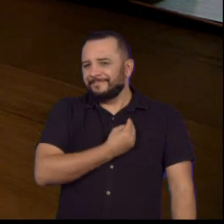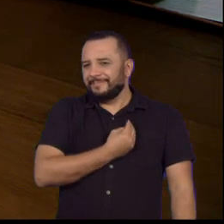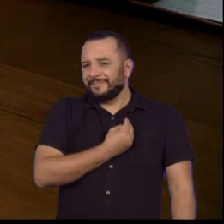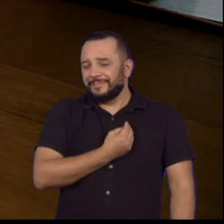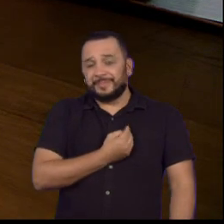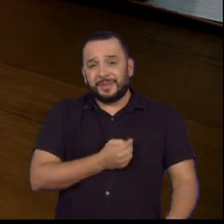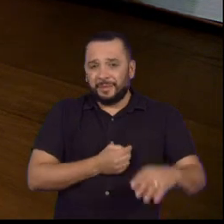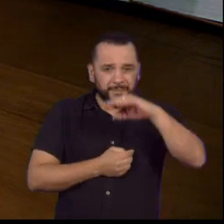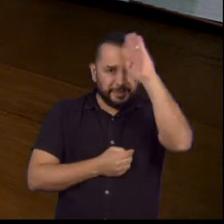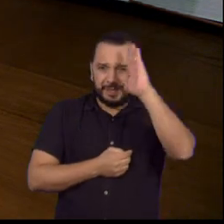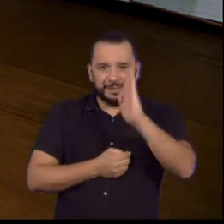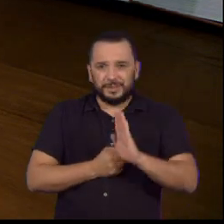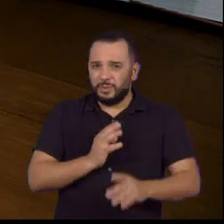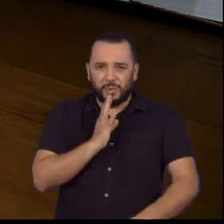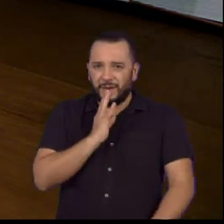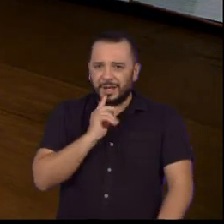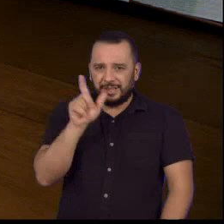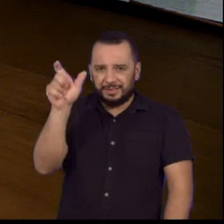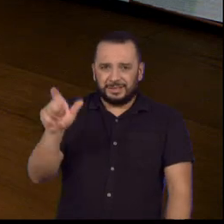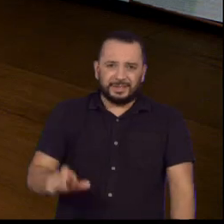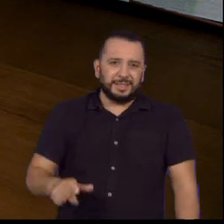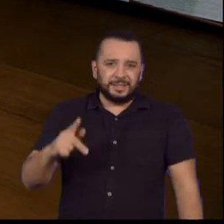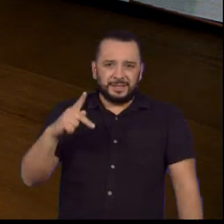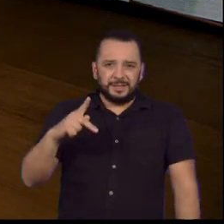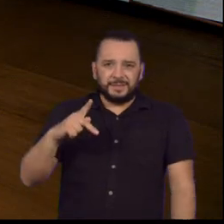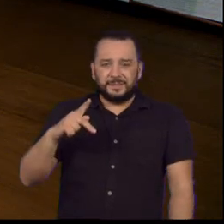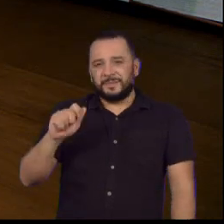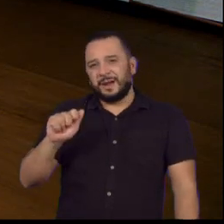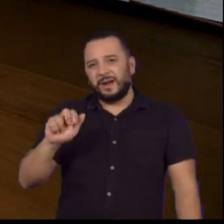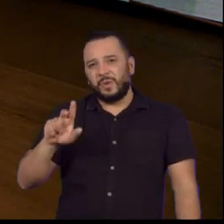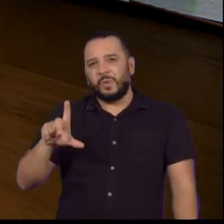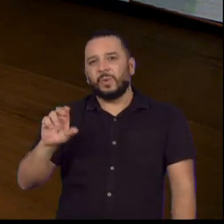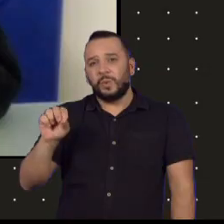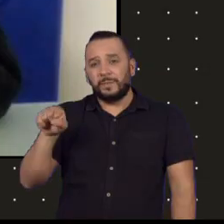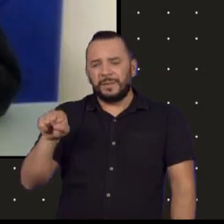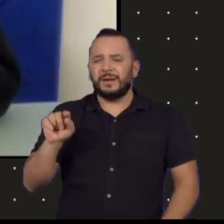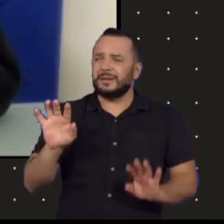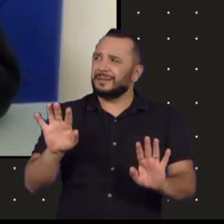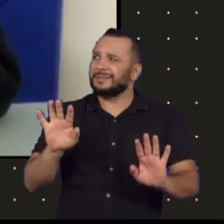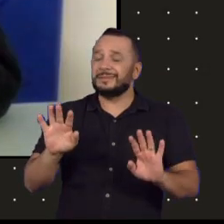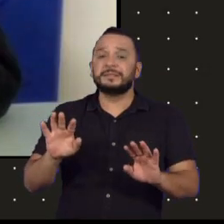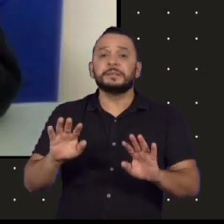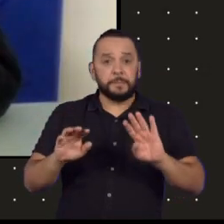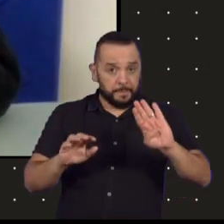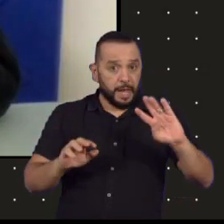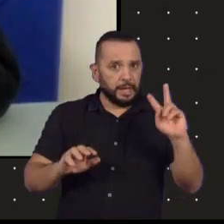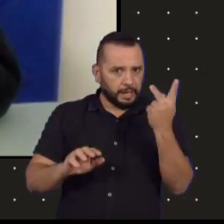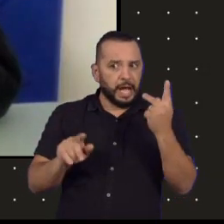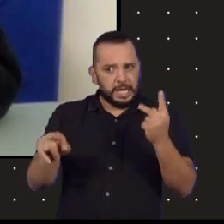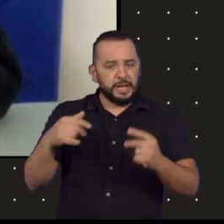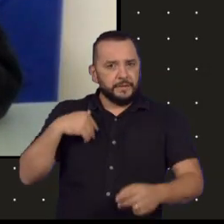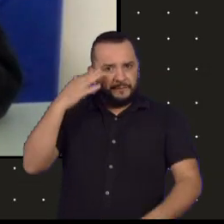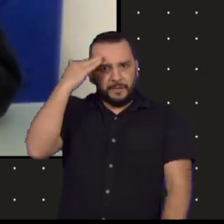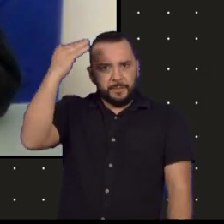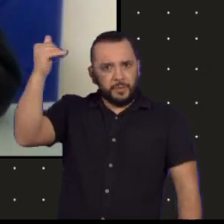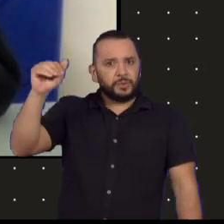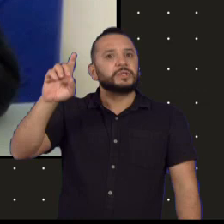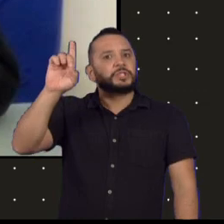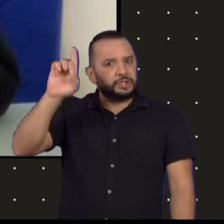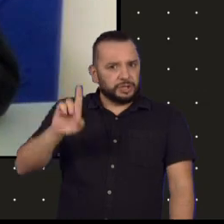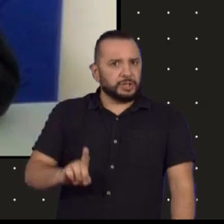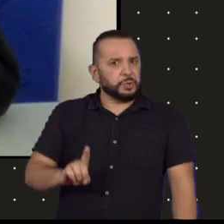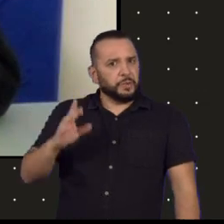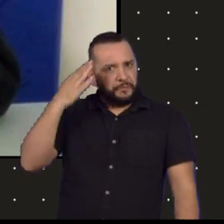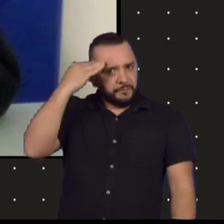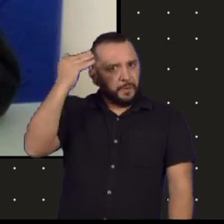não conhece muito ele, mas eu acho que Minas, ele é bastante conhecido em Belo Horizonte, em Minas. Ele é um diretor